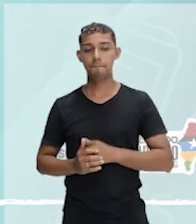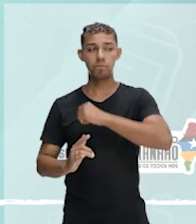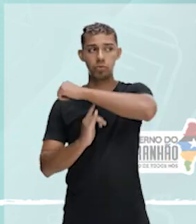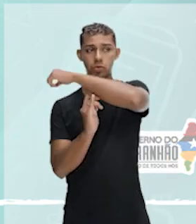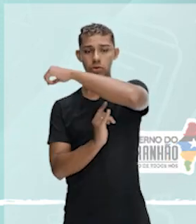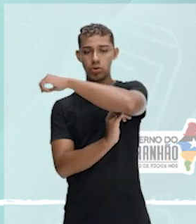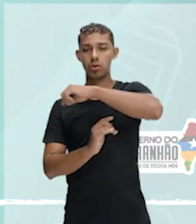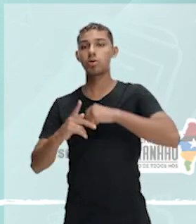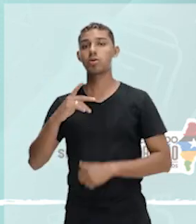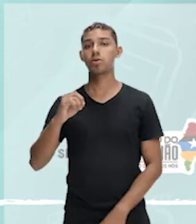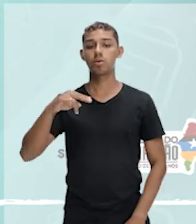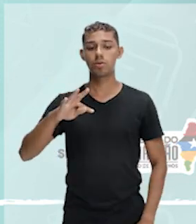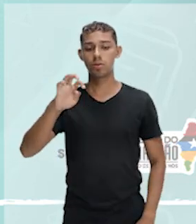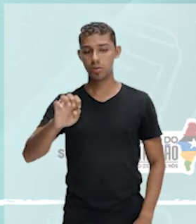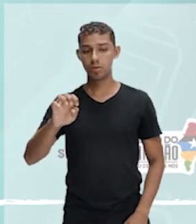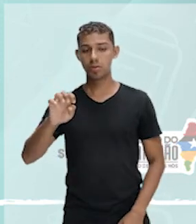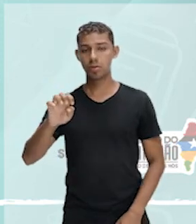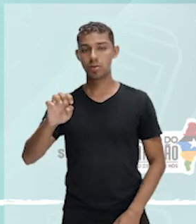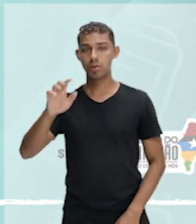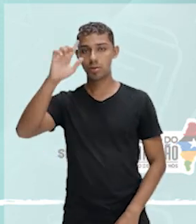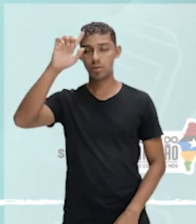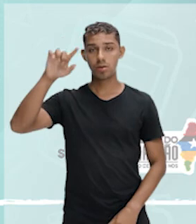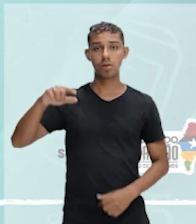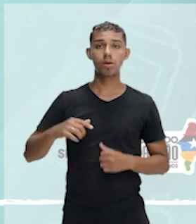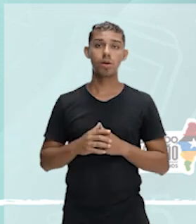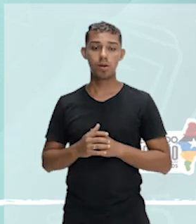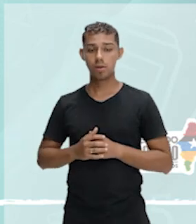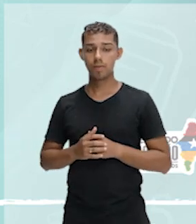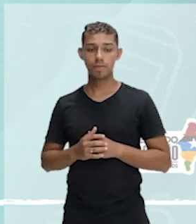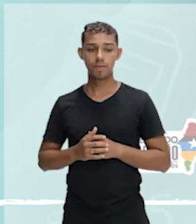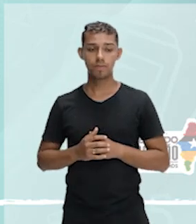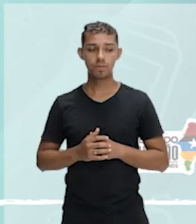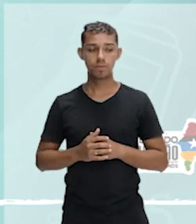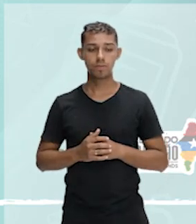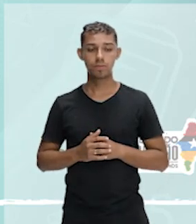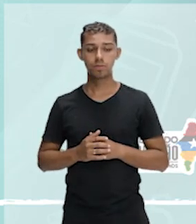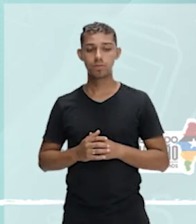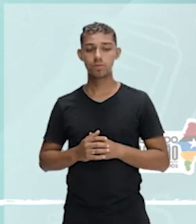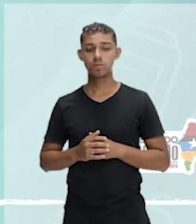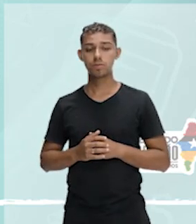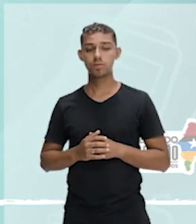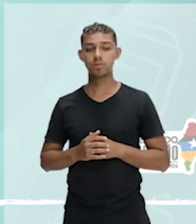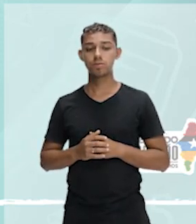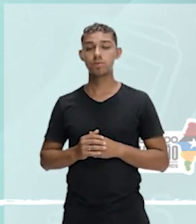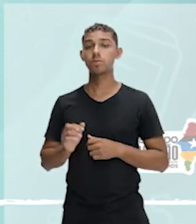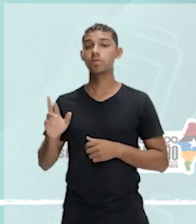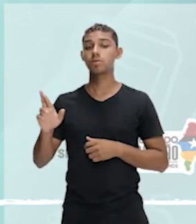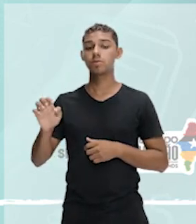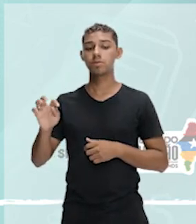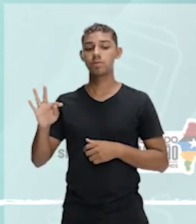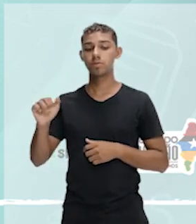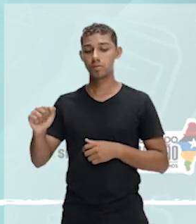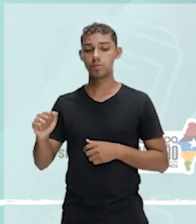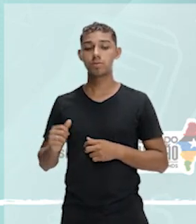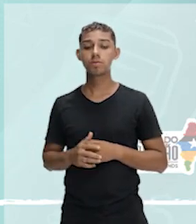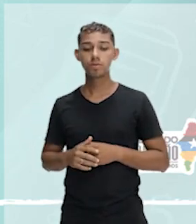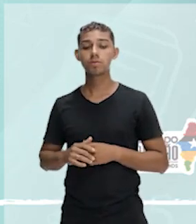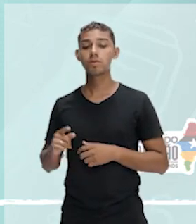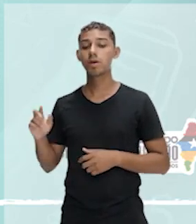Ponte do São Francisco, bandeira Tribuse. Puente. Reta. Rectilínea.